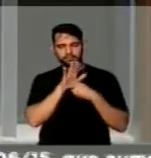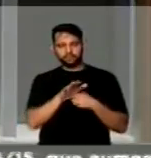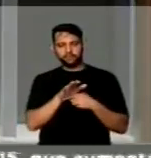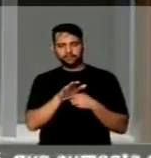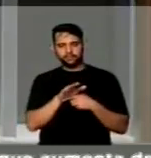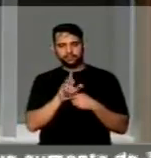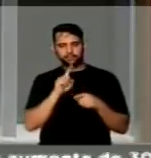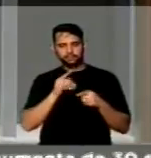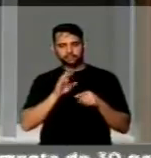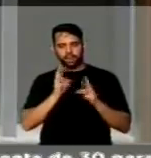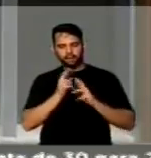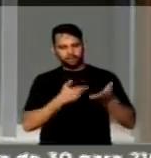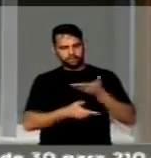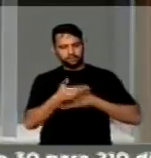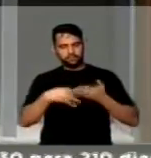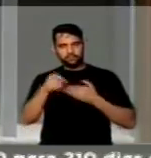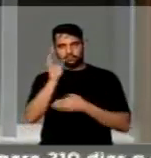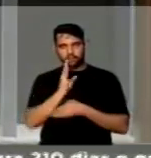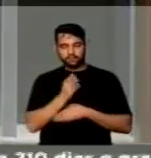à diplomacia brasileira.